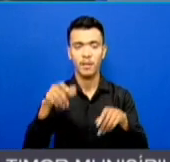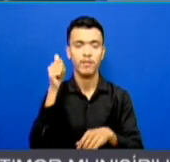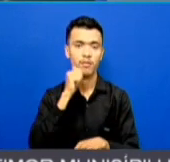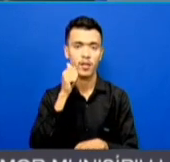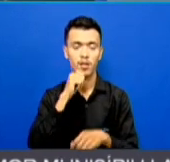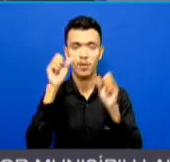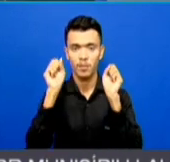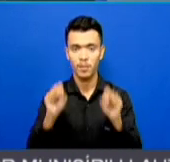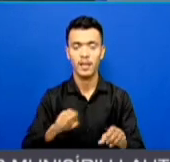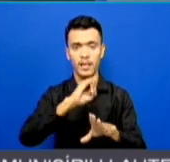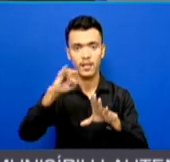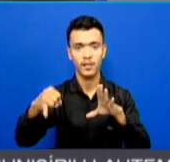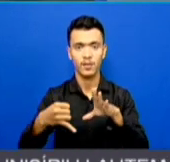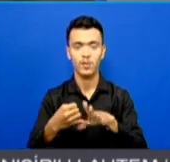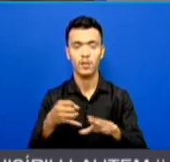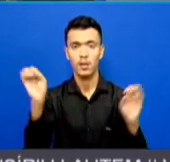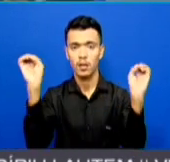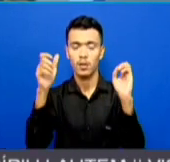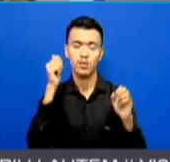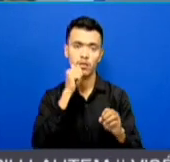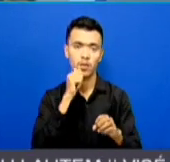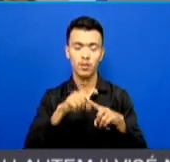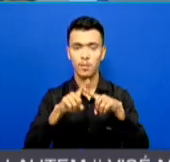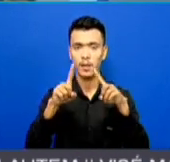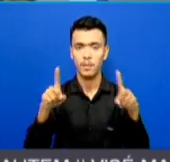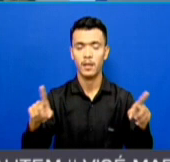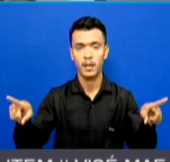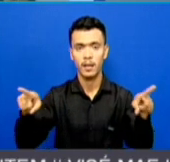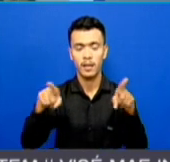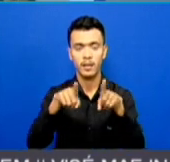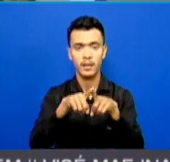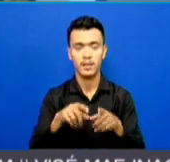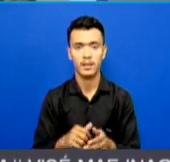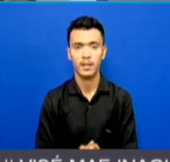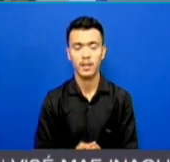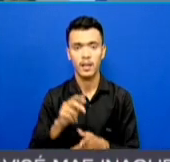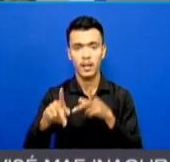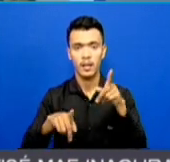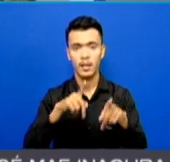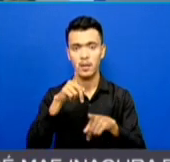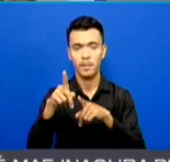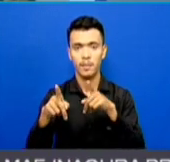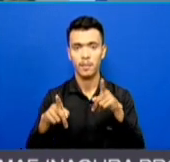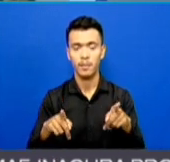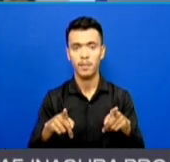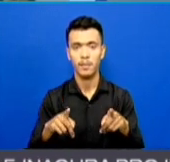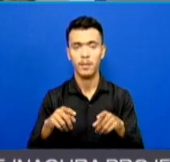bele pola parte, laus deit feto, maybe hansa ni mensiona kata ka emas si